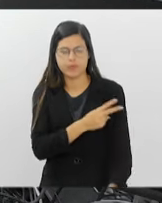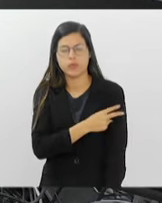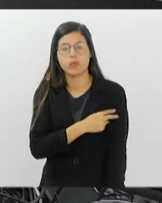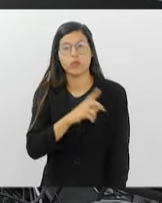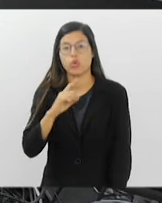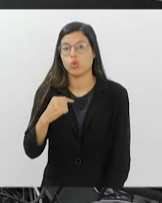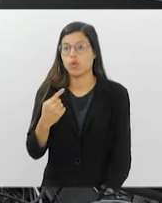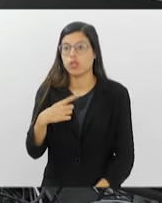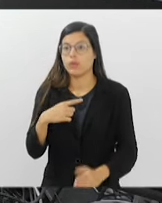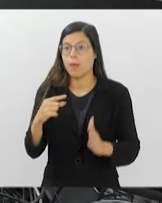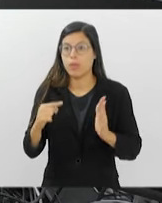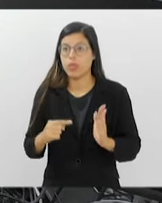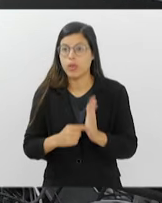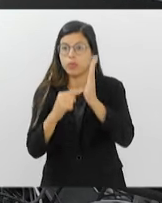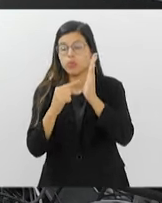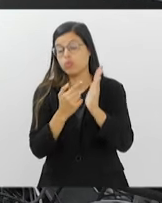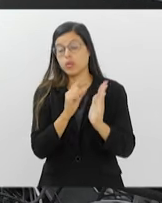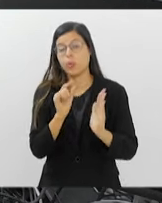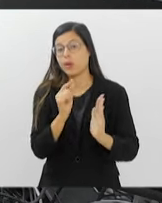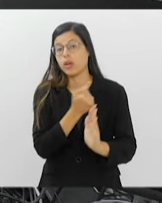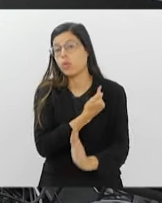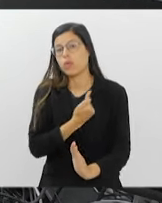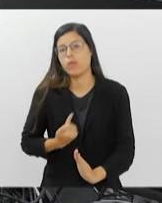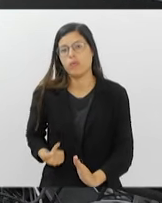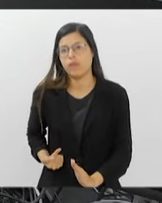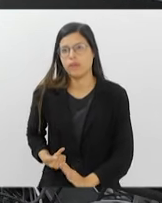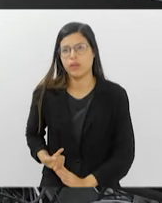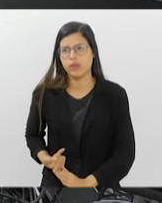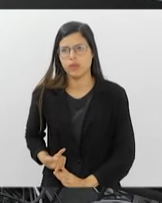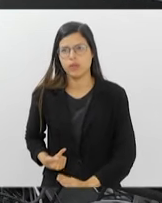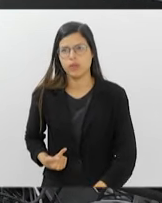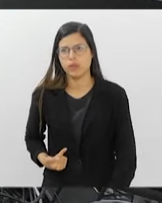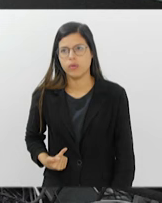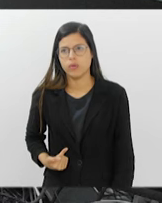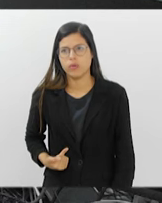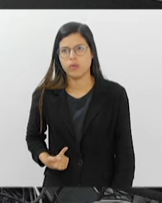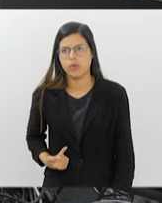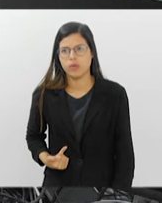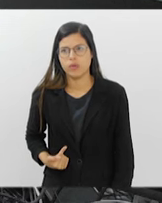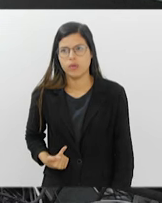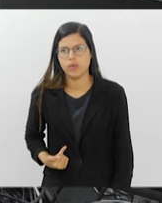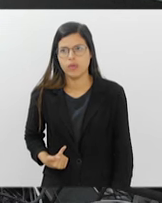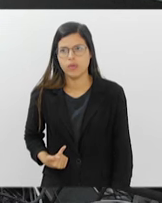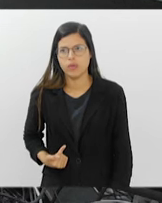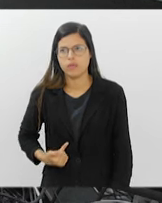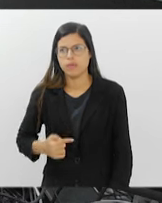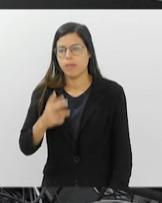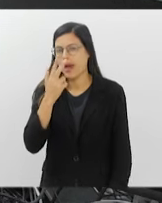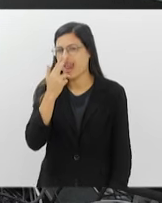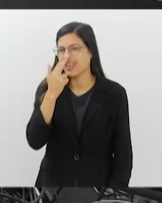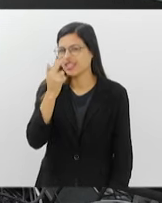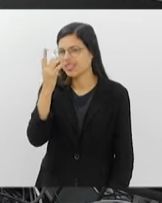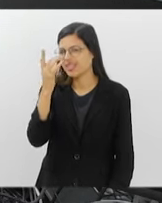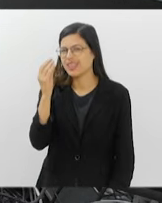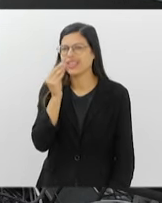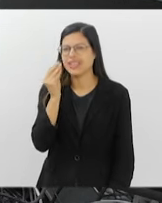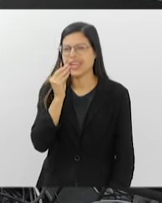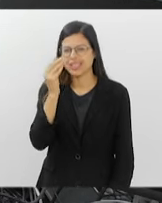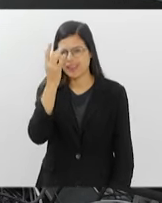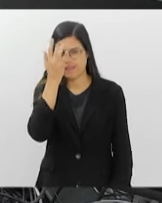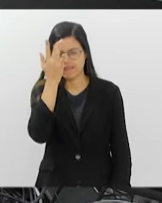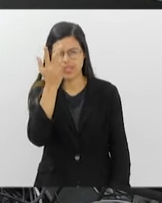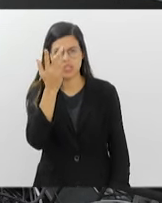que o governo tem recebido em forma de facilitação né facilitar